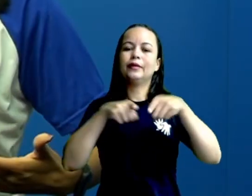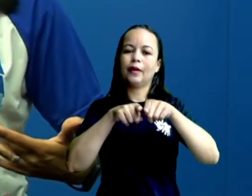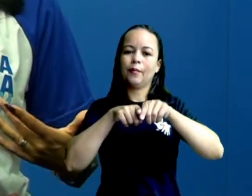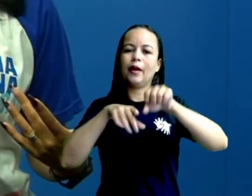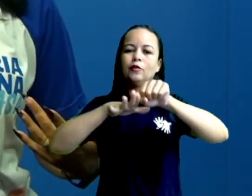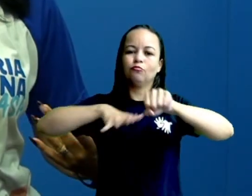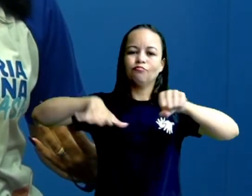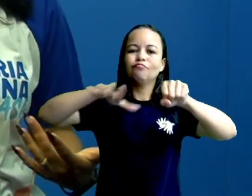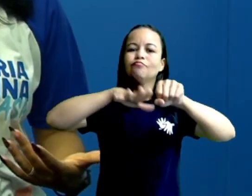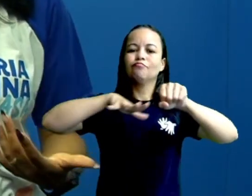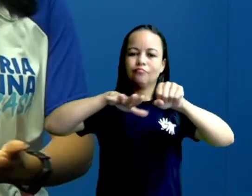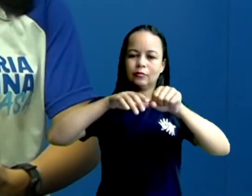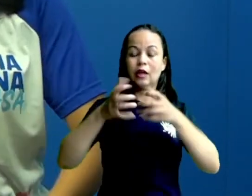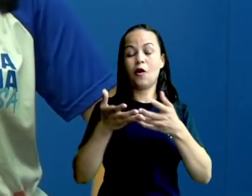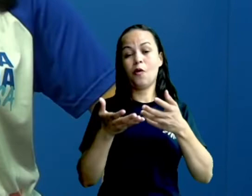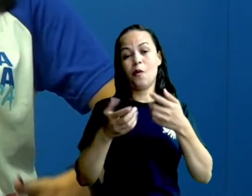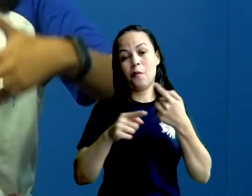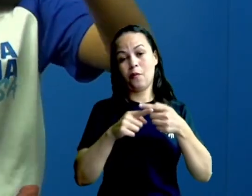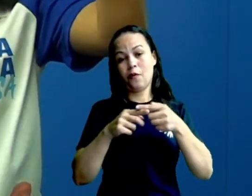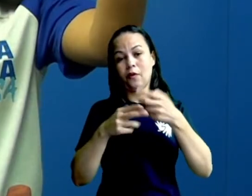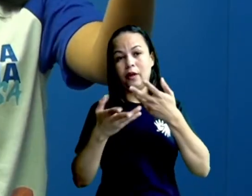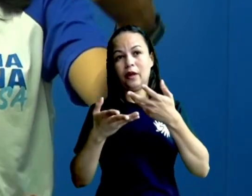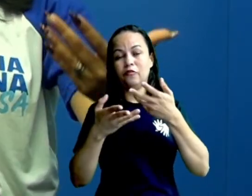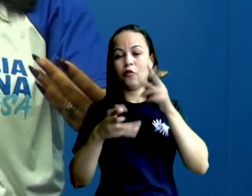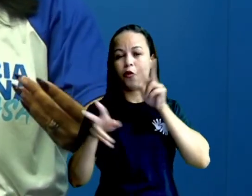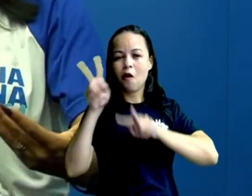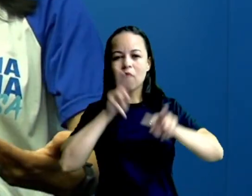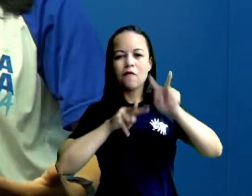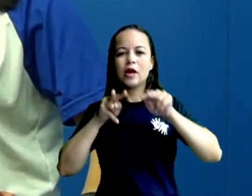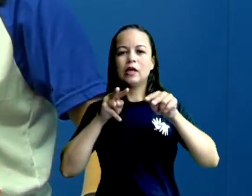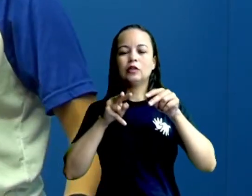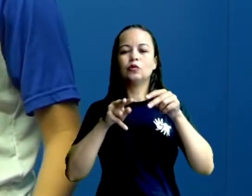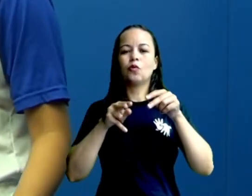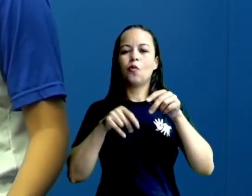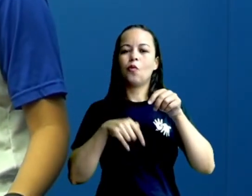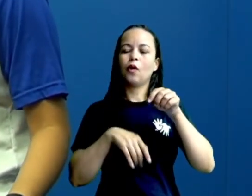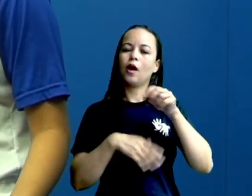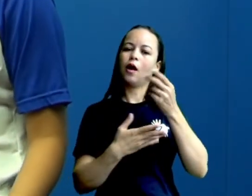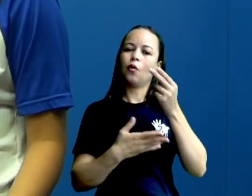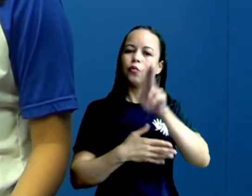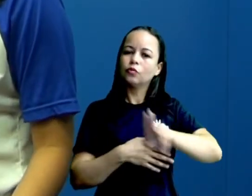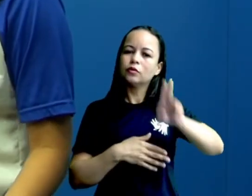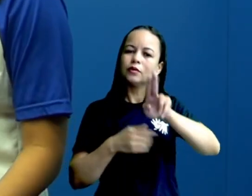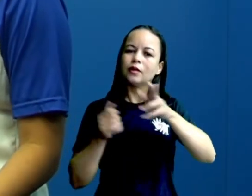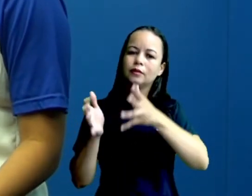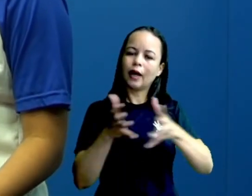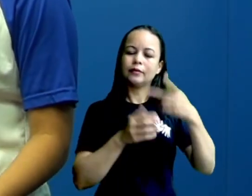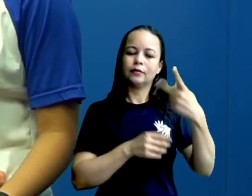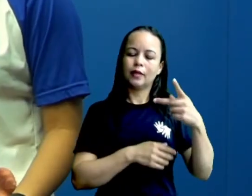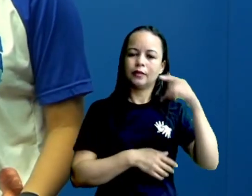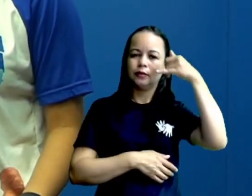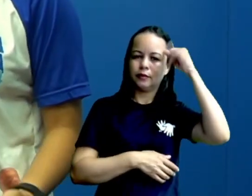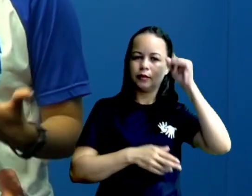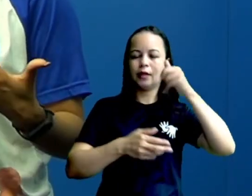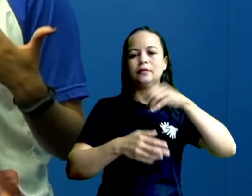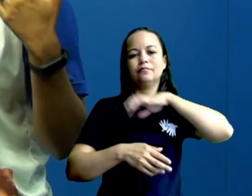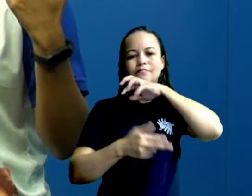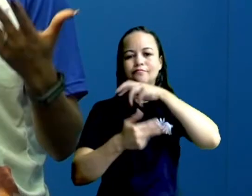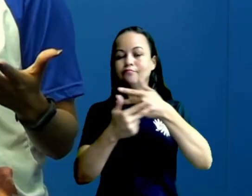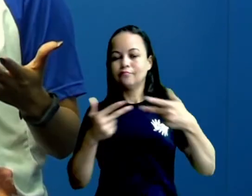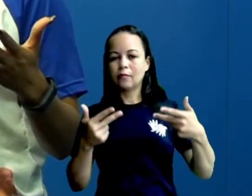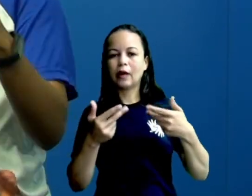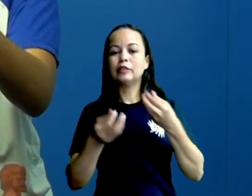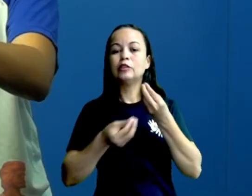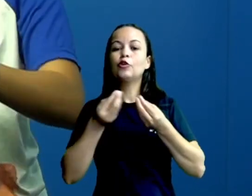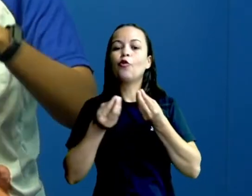vendo a utilidade desses animais, como é que eles poderiam utilizar esses animais nas lavouras e também qual o benefício que eles traziam dentro